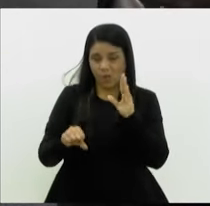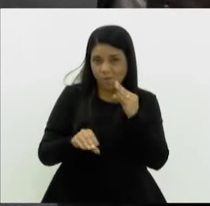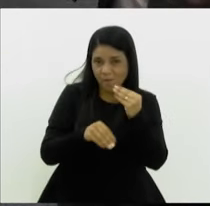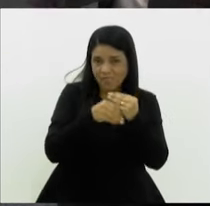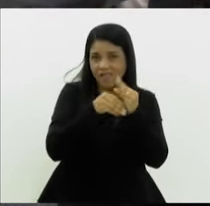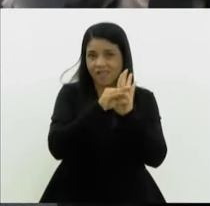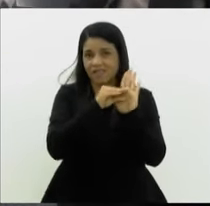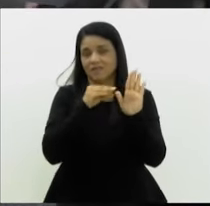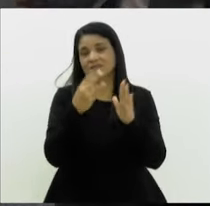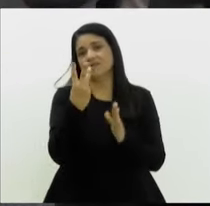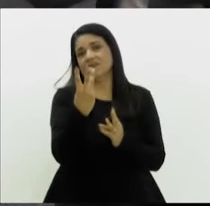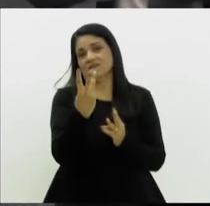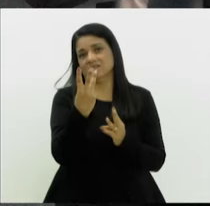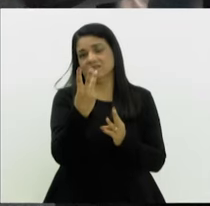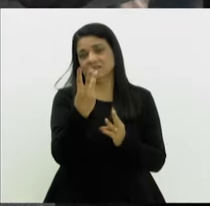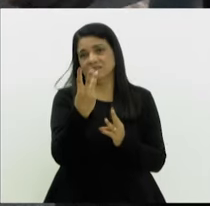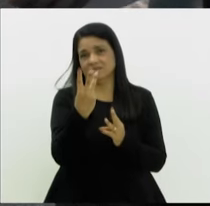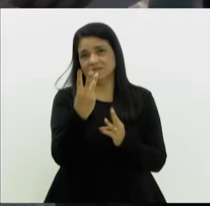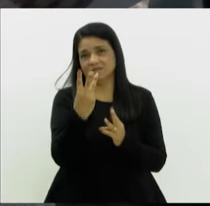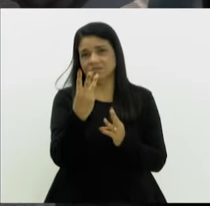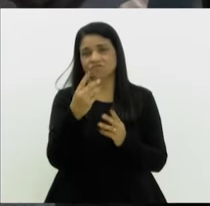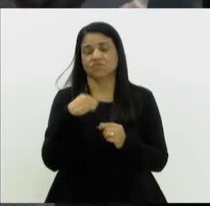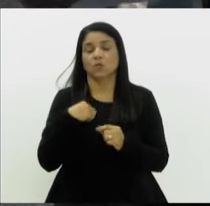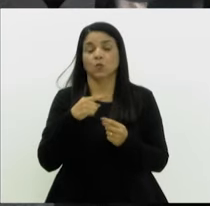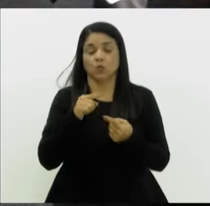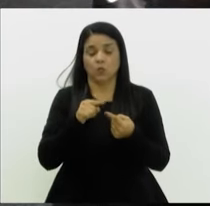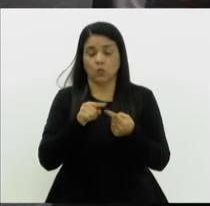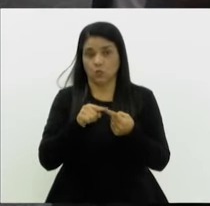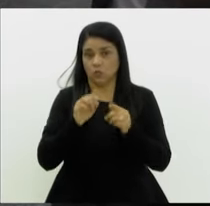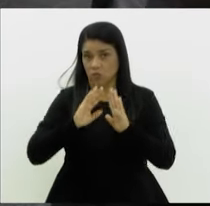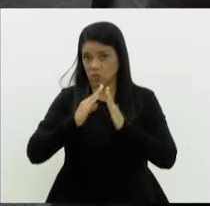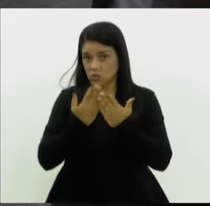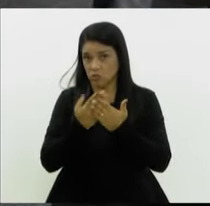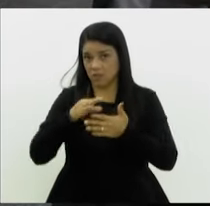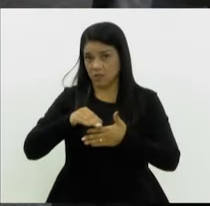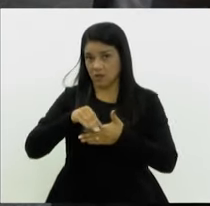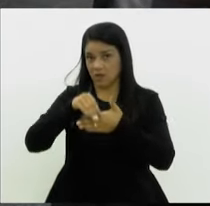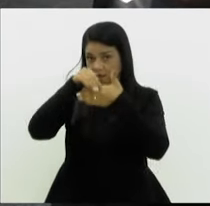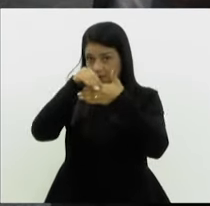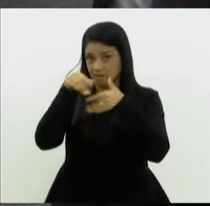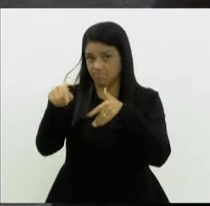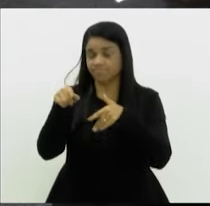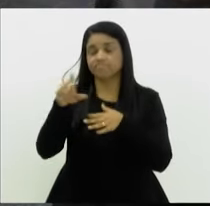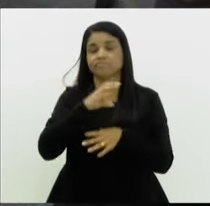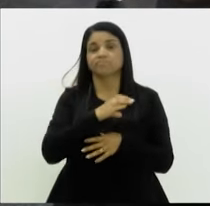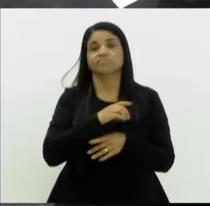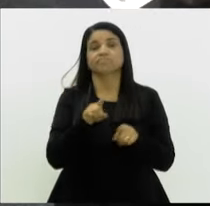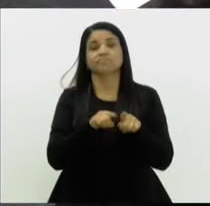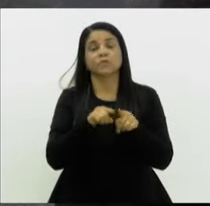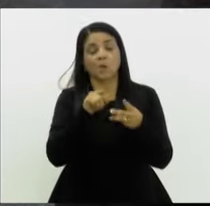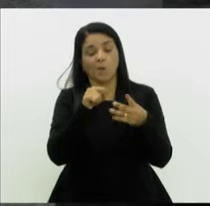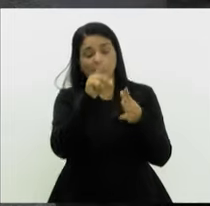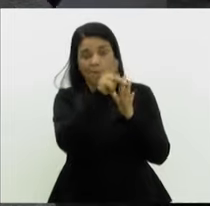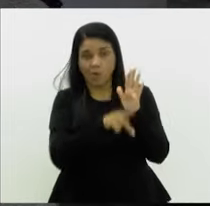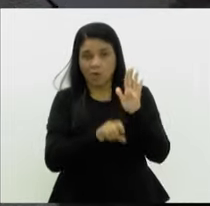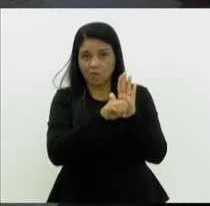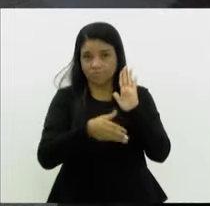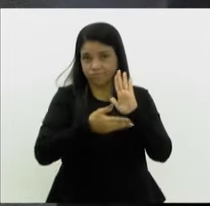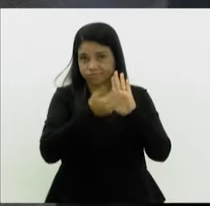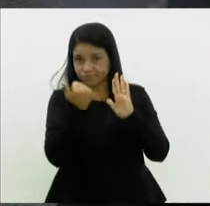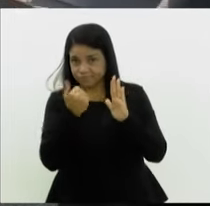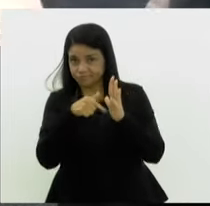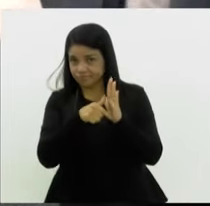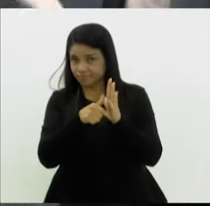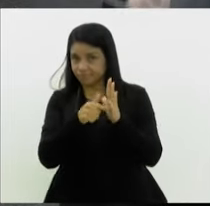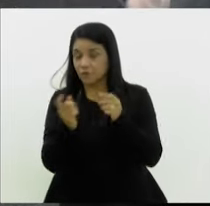três. Como havia sido dito no Colégio de Líderes, coordenado por Vossa Excelência, o projeto sai de pauta.